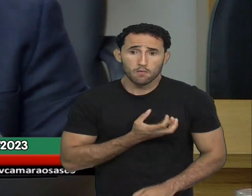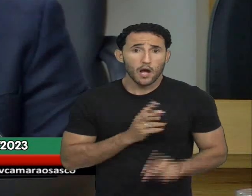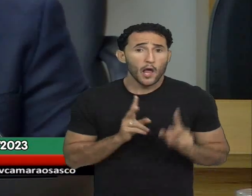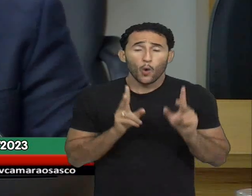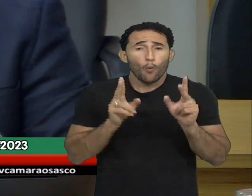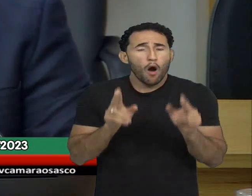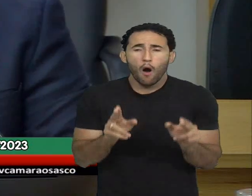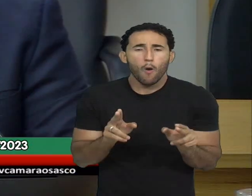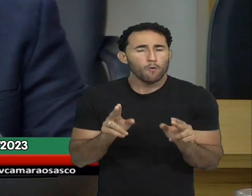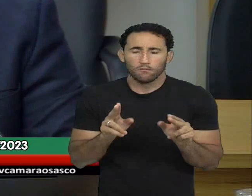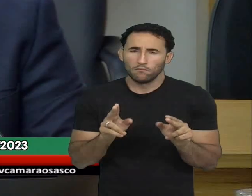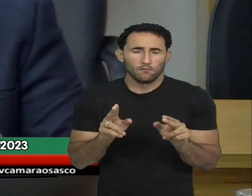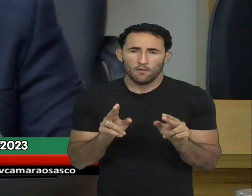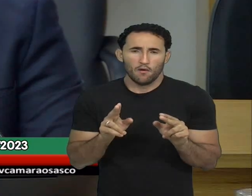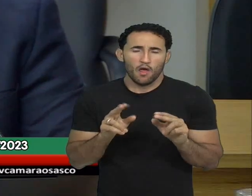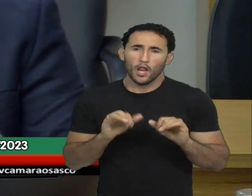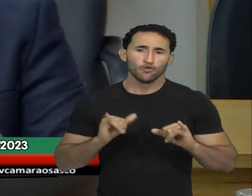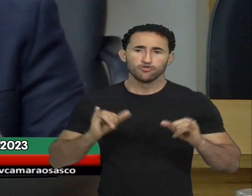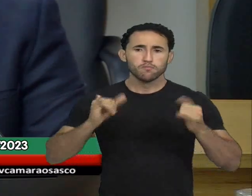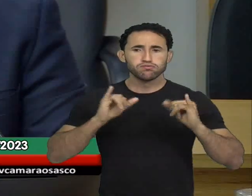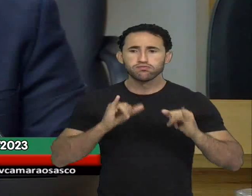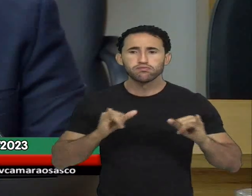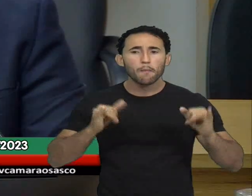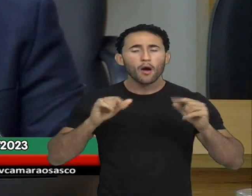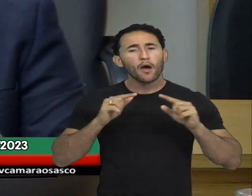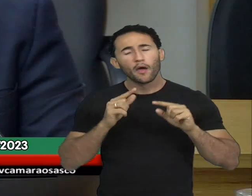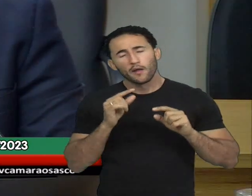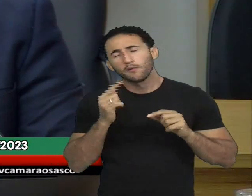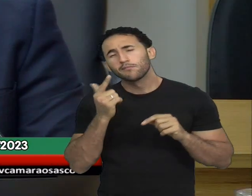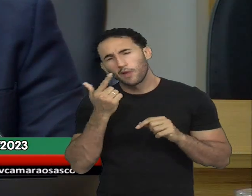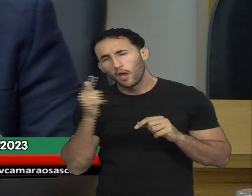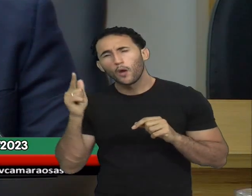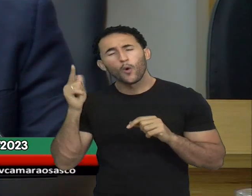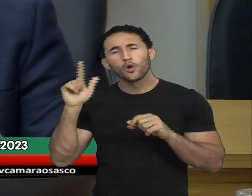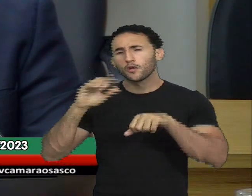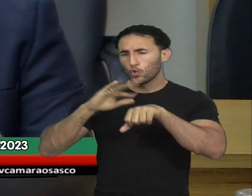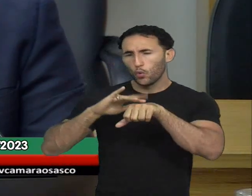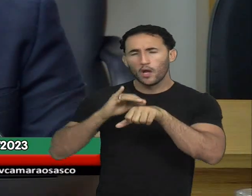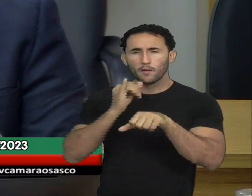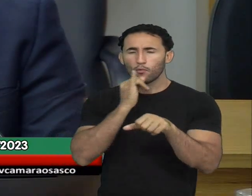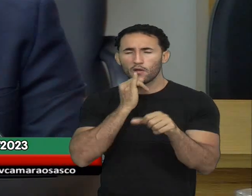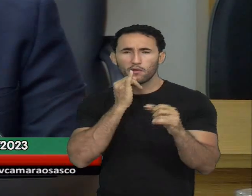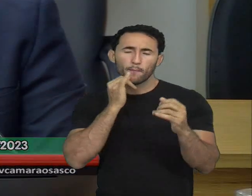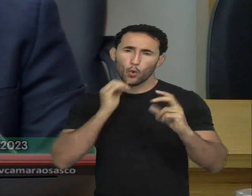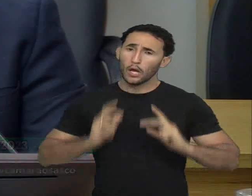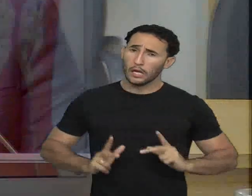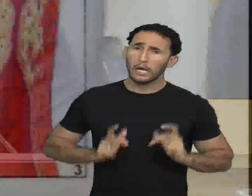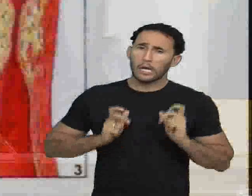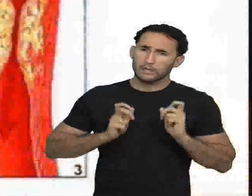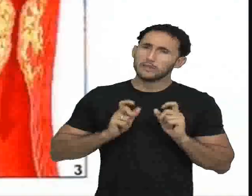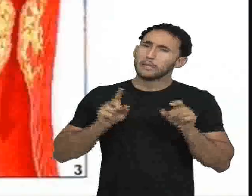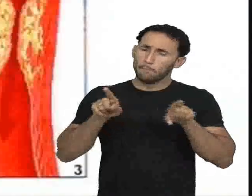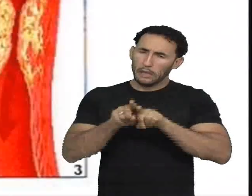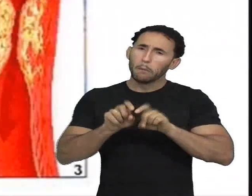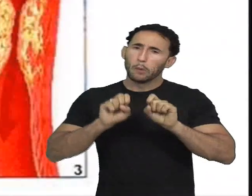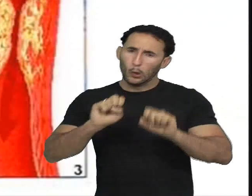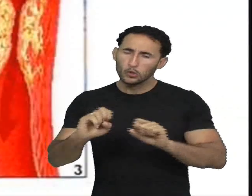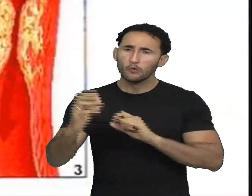obesidade, sem falar de outras causas relacionadas a câncer e tudo mais. Voltando só um pouquinho